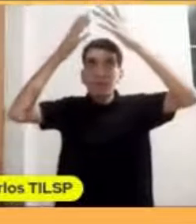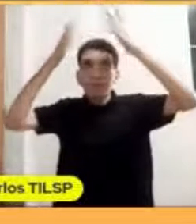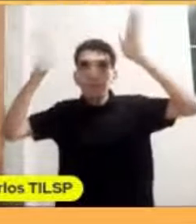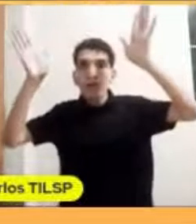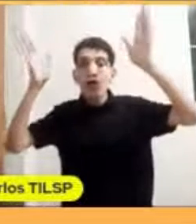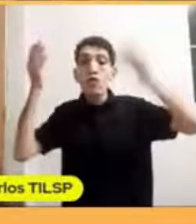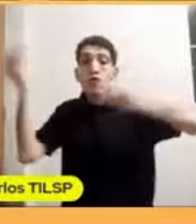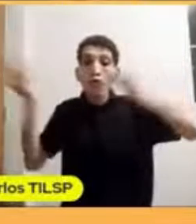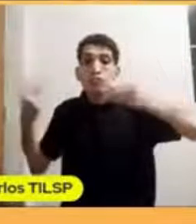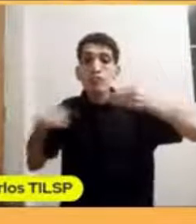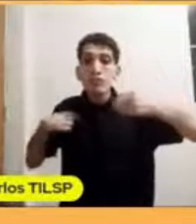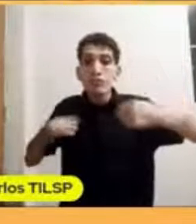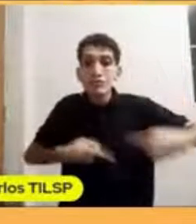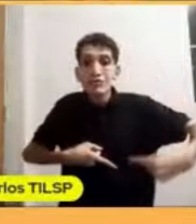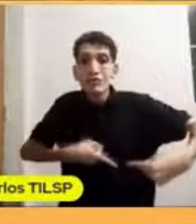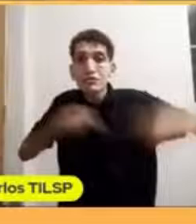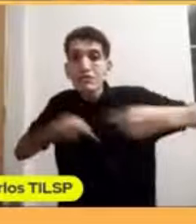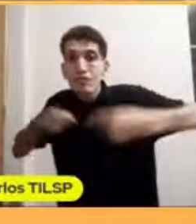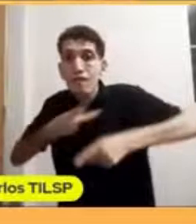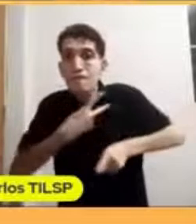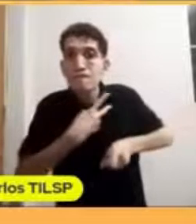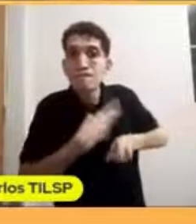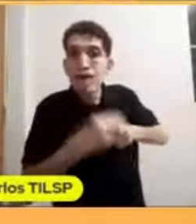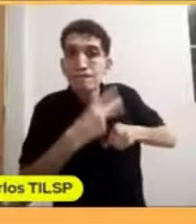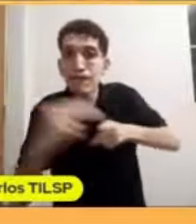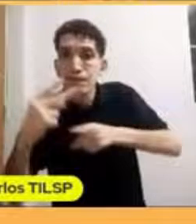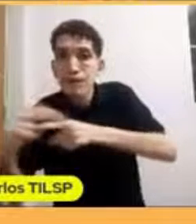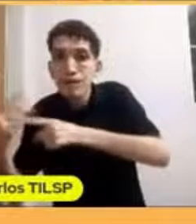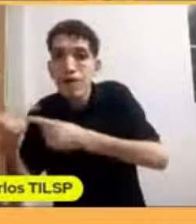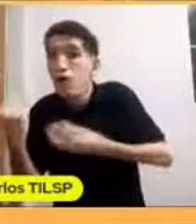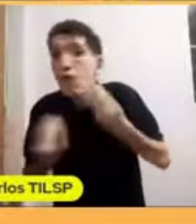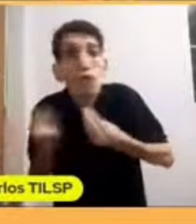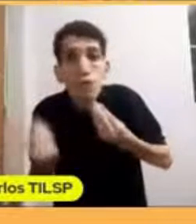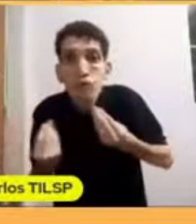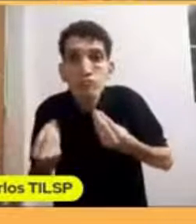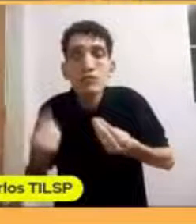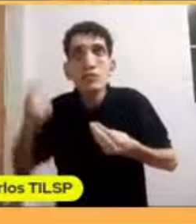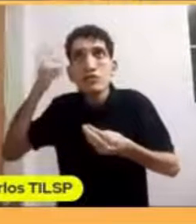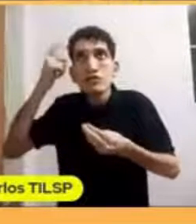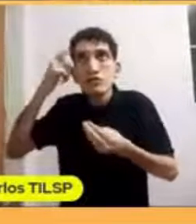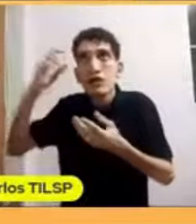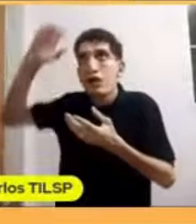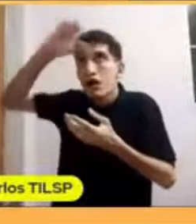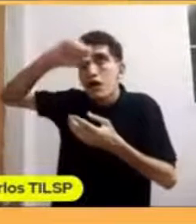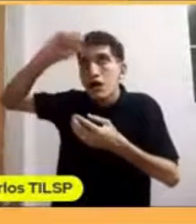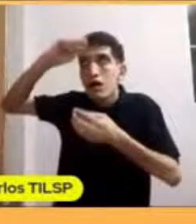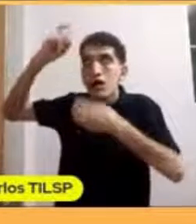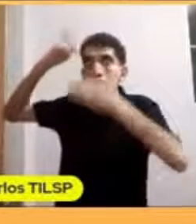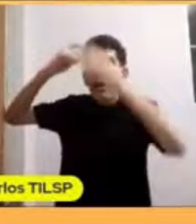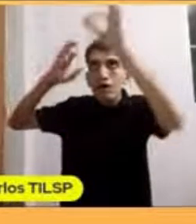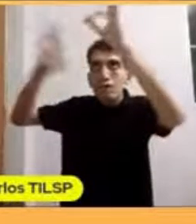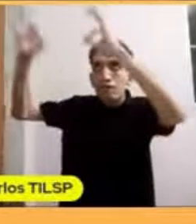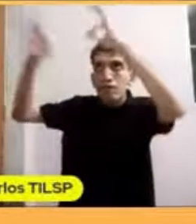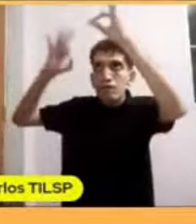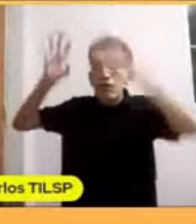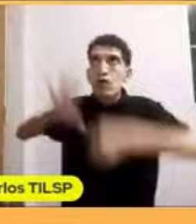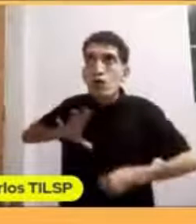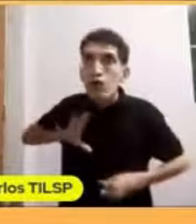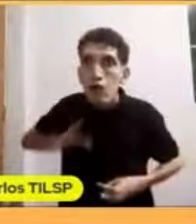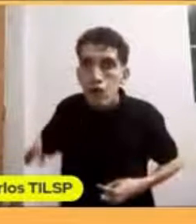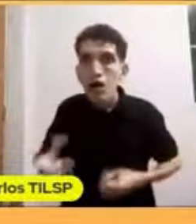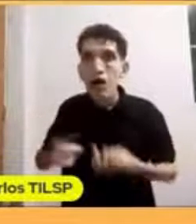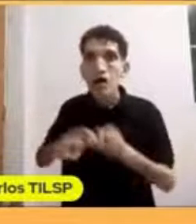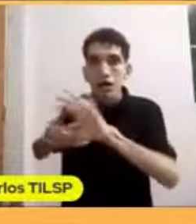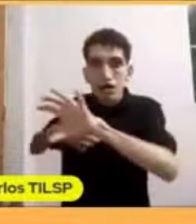enfrentar esses desafios, como é que eu iria lidar com esses desafios diários, né? E aí eu trago aí para vocês